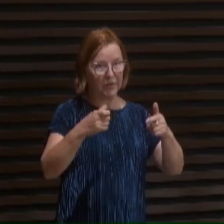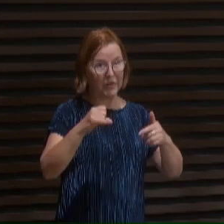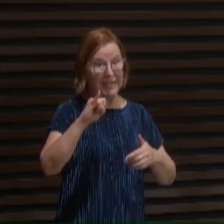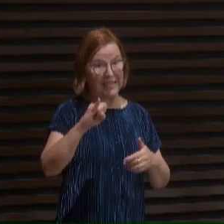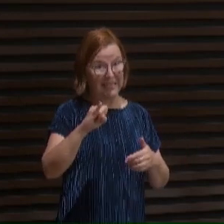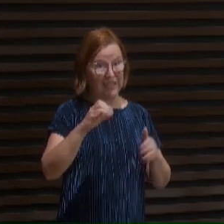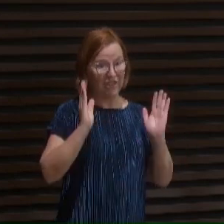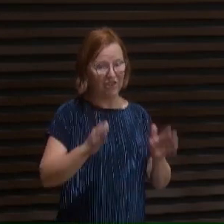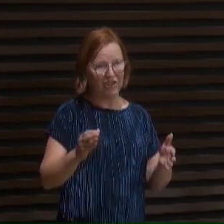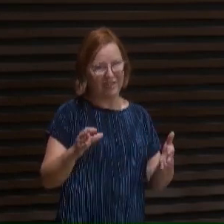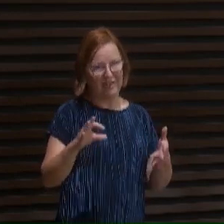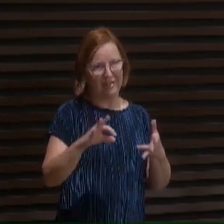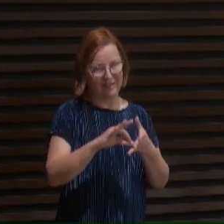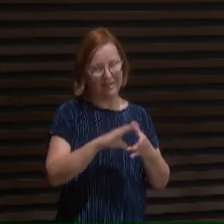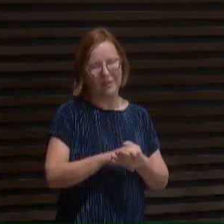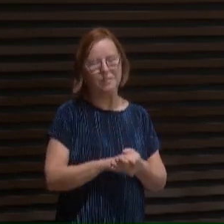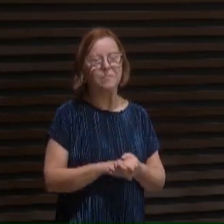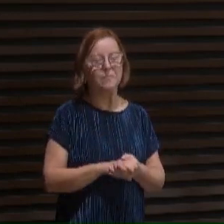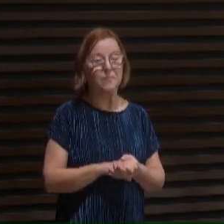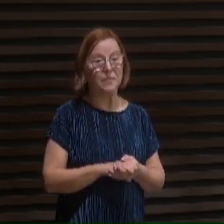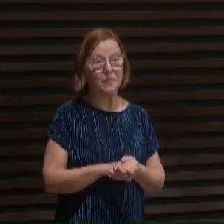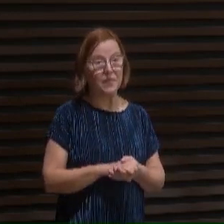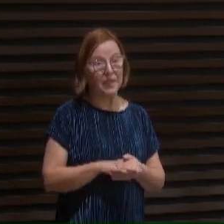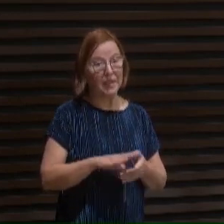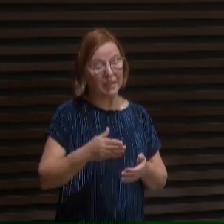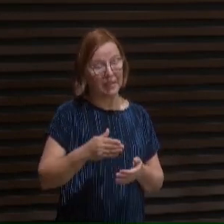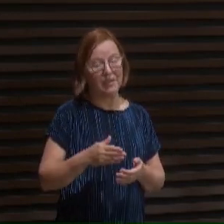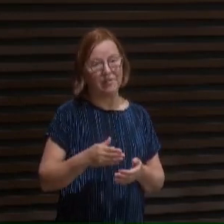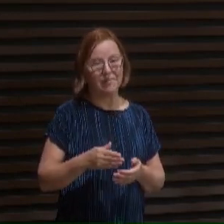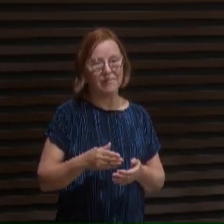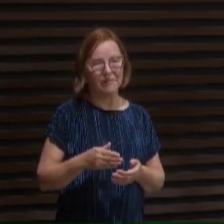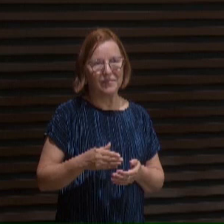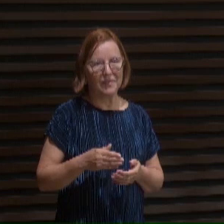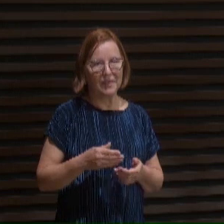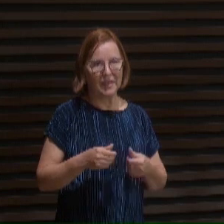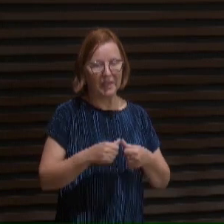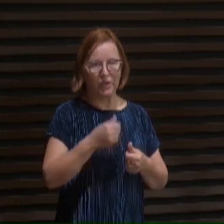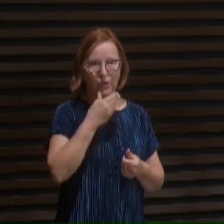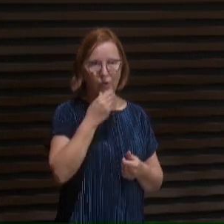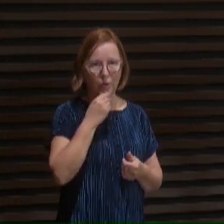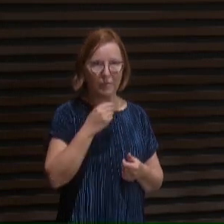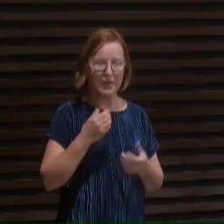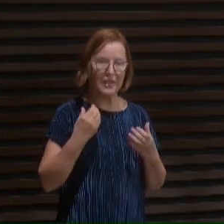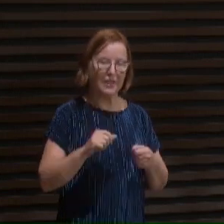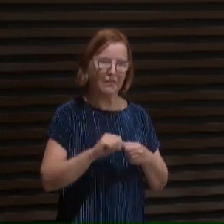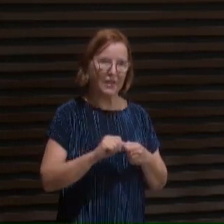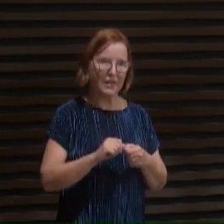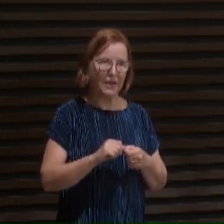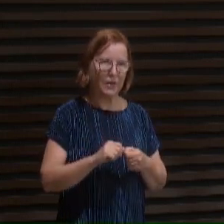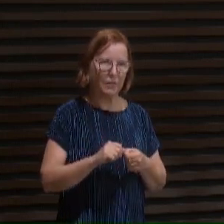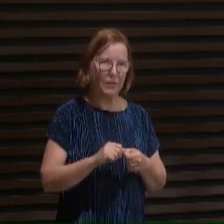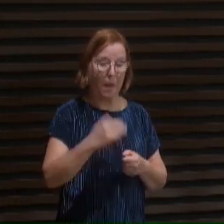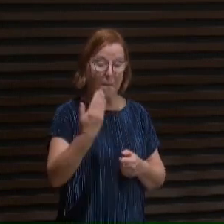casado. Sabendo disso, ele resolveu fazer uma prova entre as moças